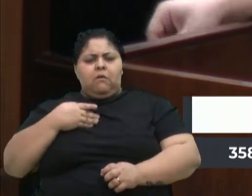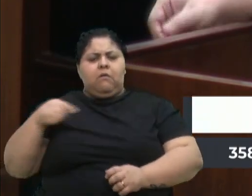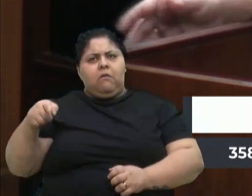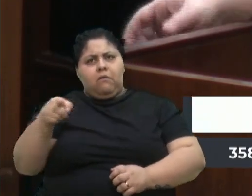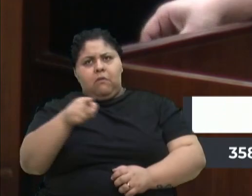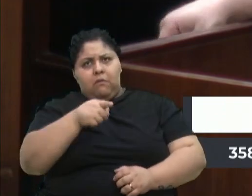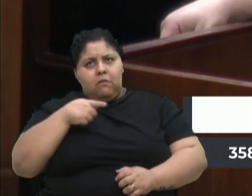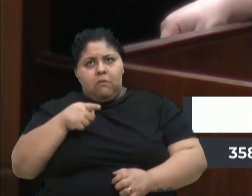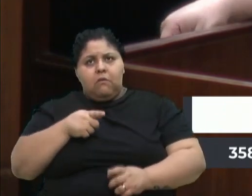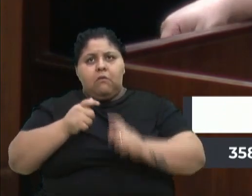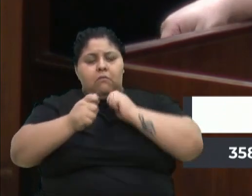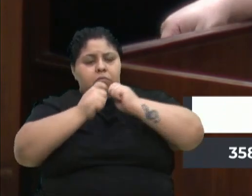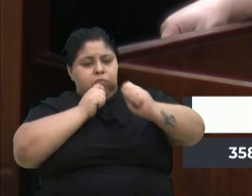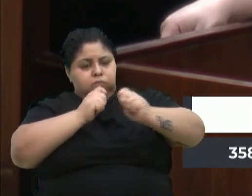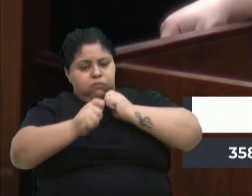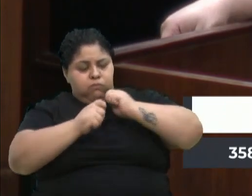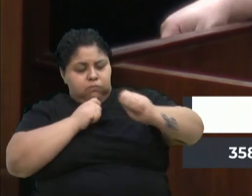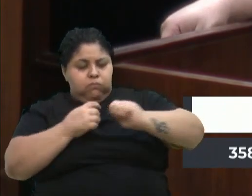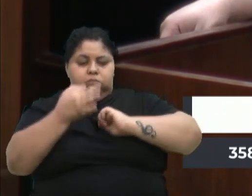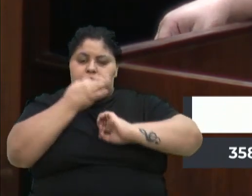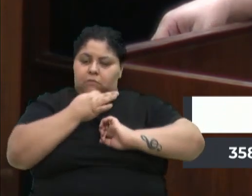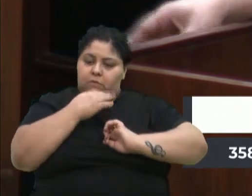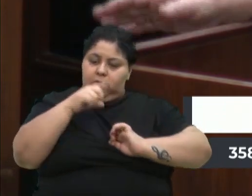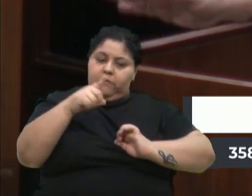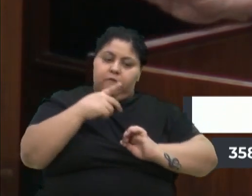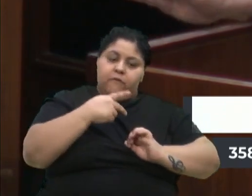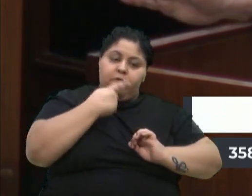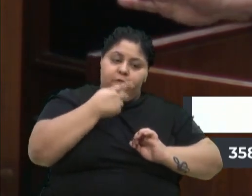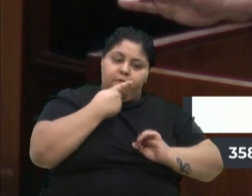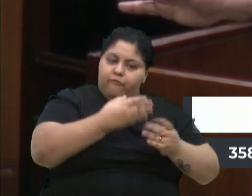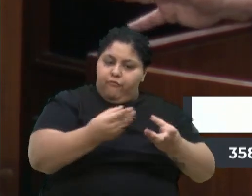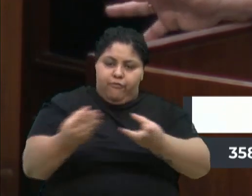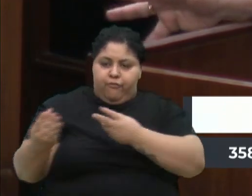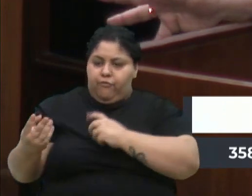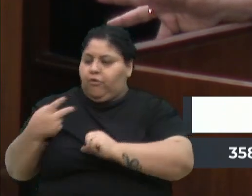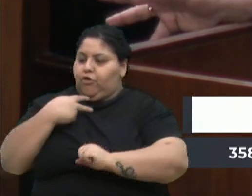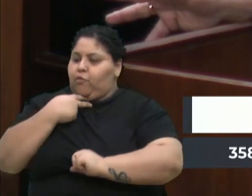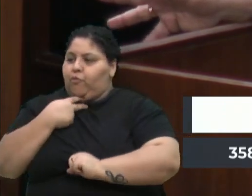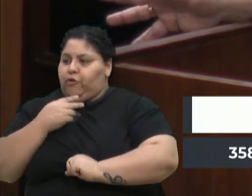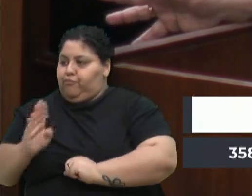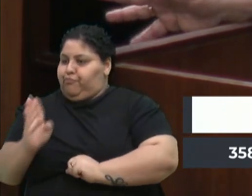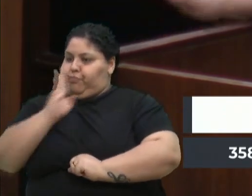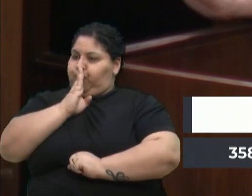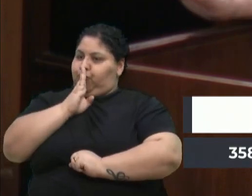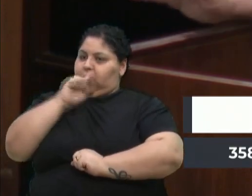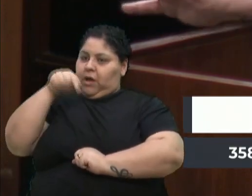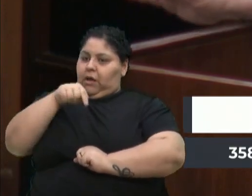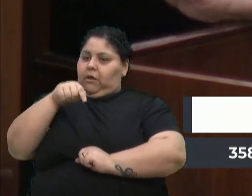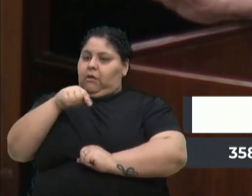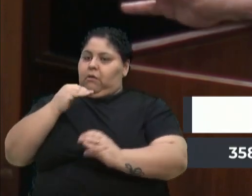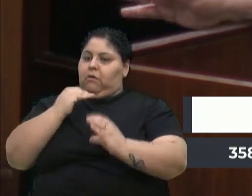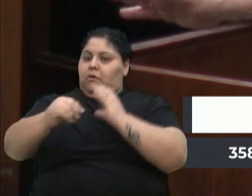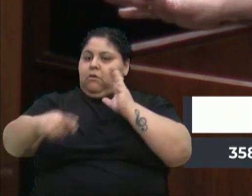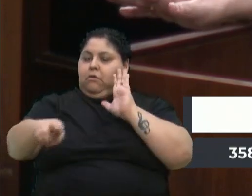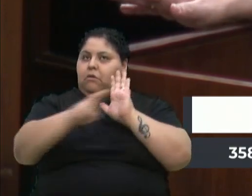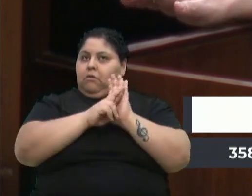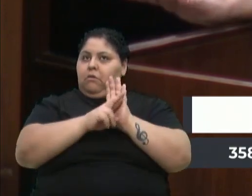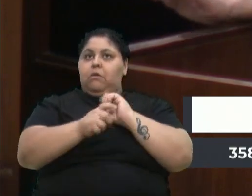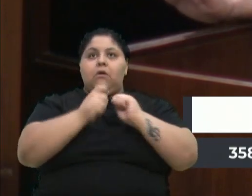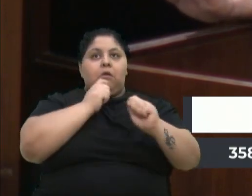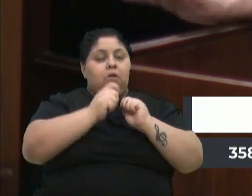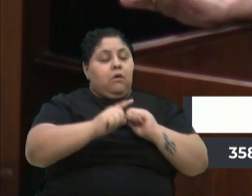a imprensa de Caxias a todo momento vem falando, e nós não podemos deixar aqui de dentro de dar as respostas. Como a imprensa tem todo o direito,